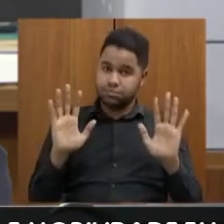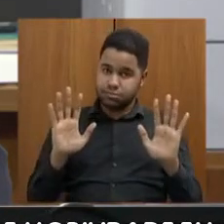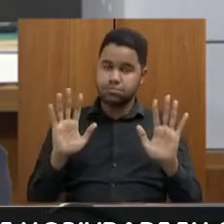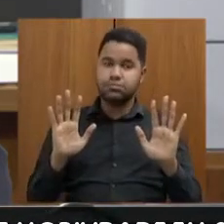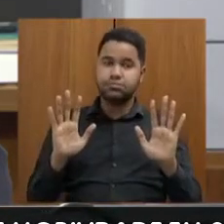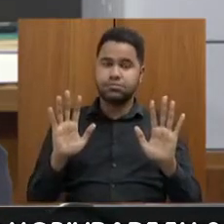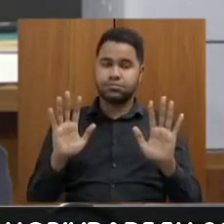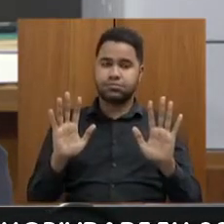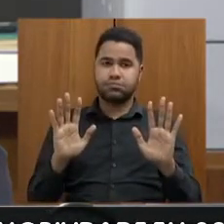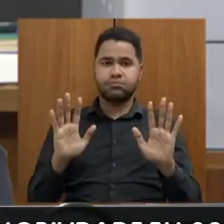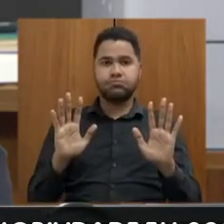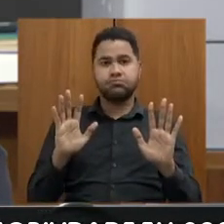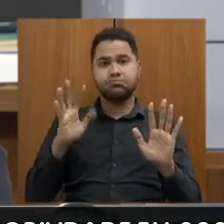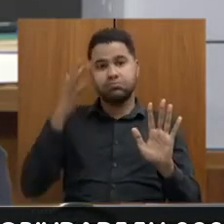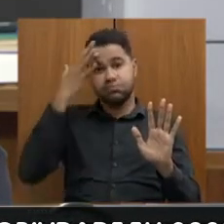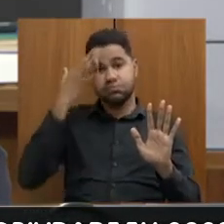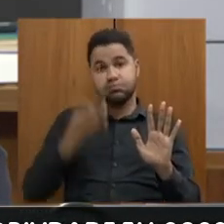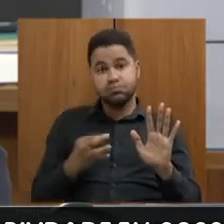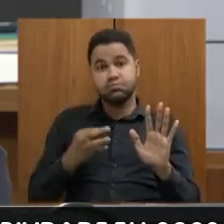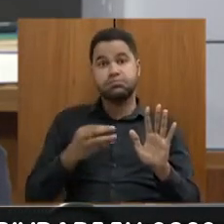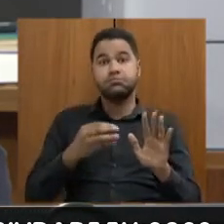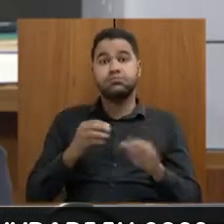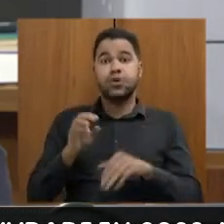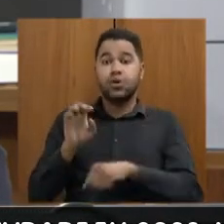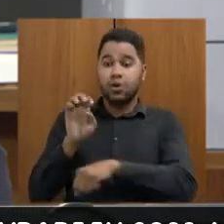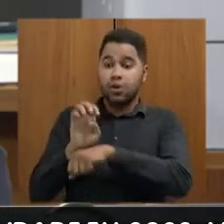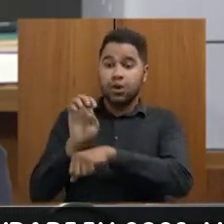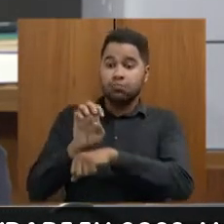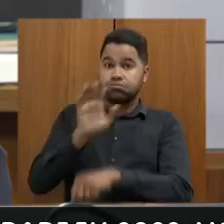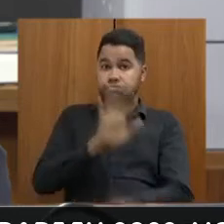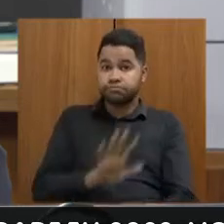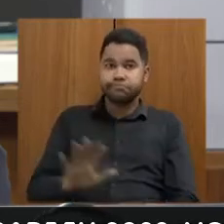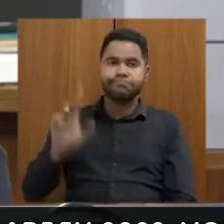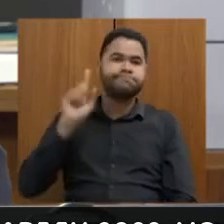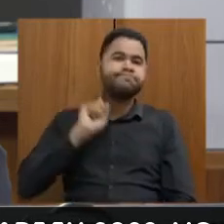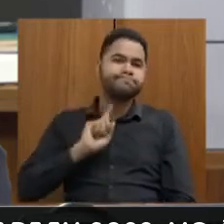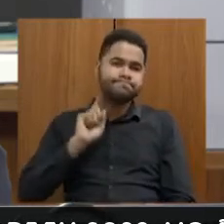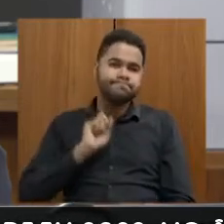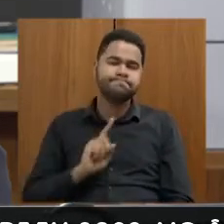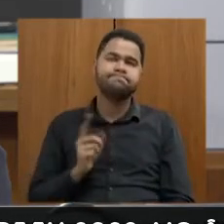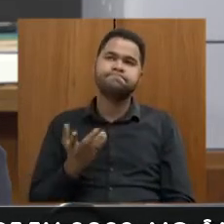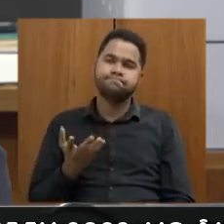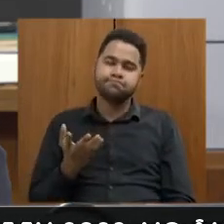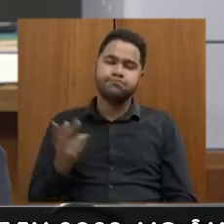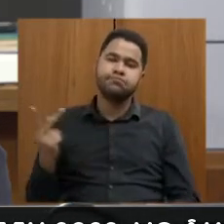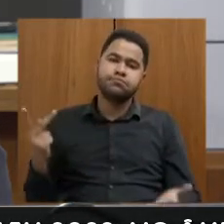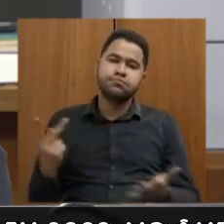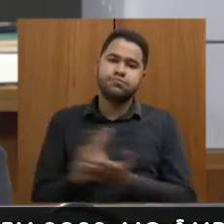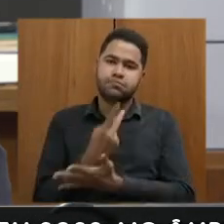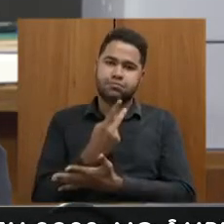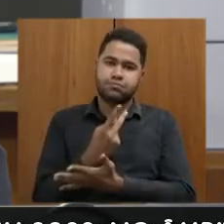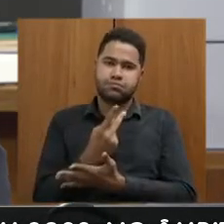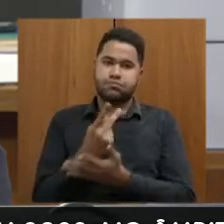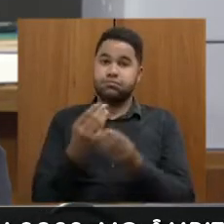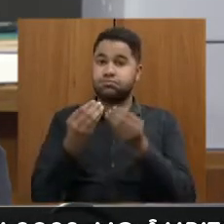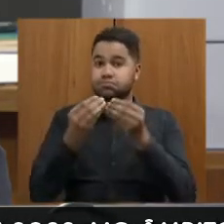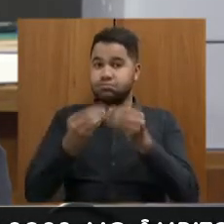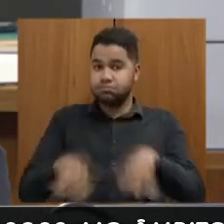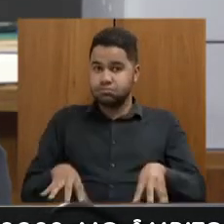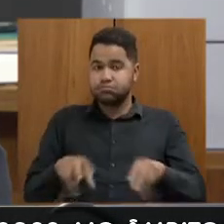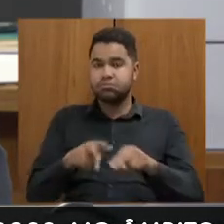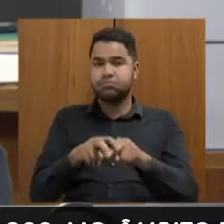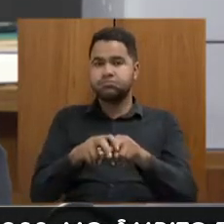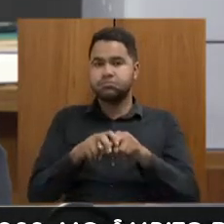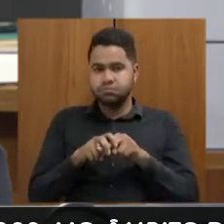a o entendimento de que o estado todo né teve uma uma piada em relação